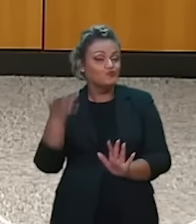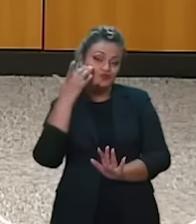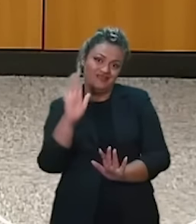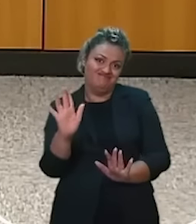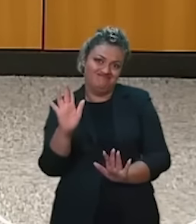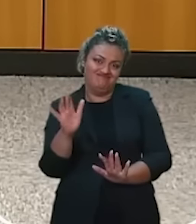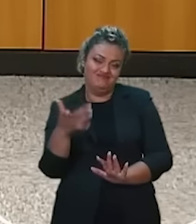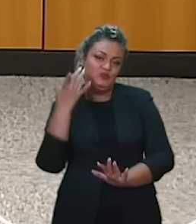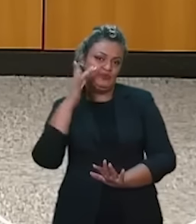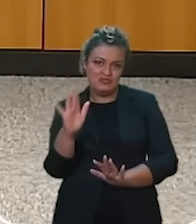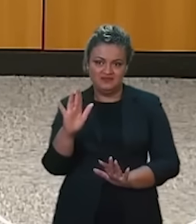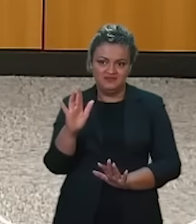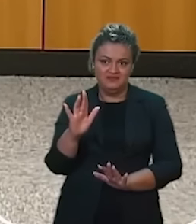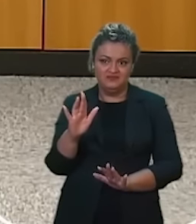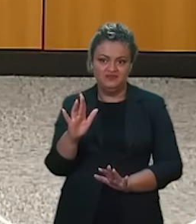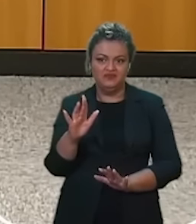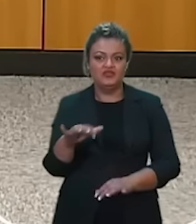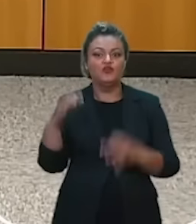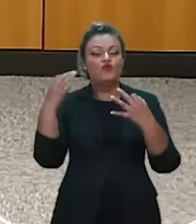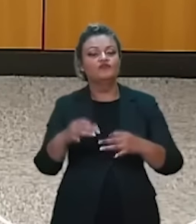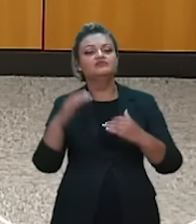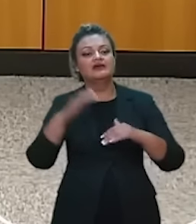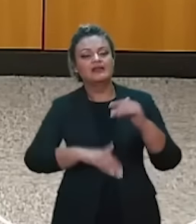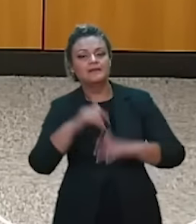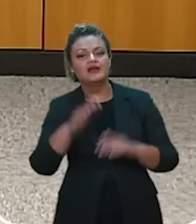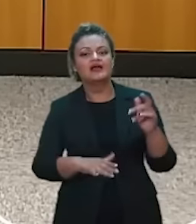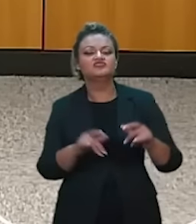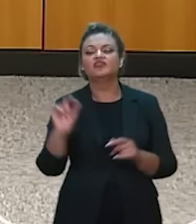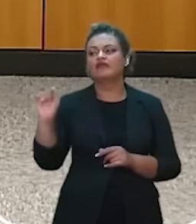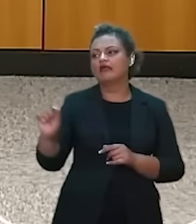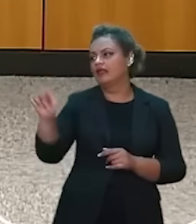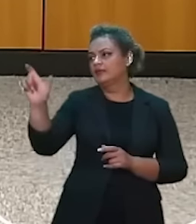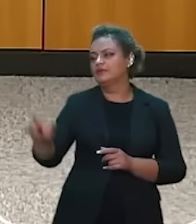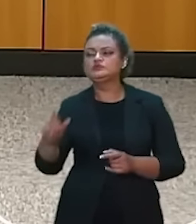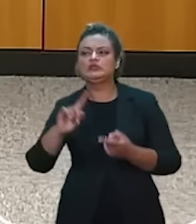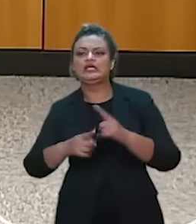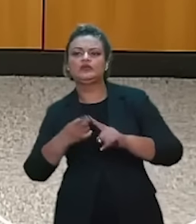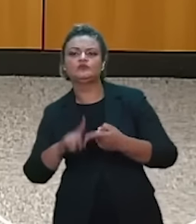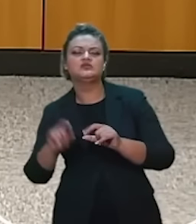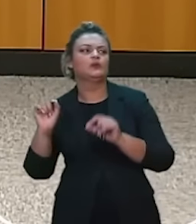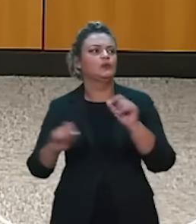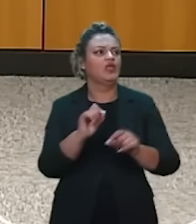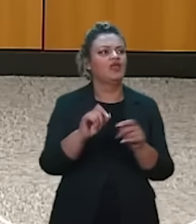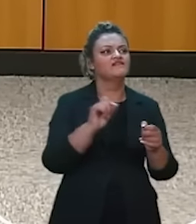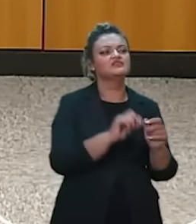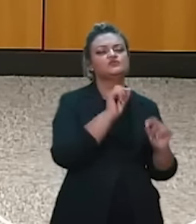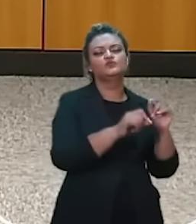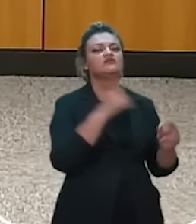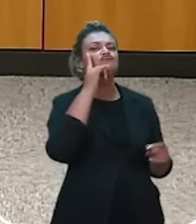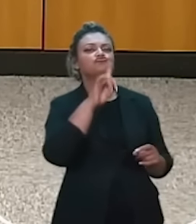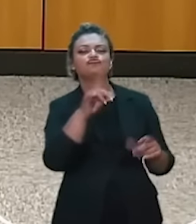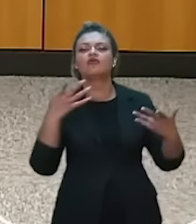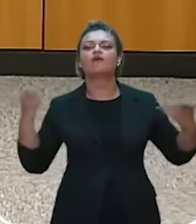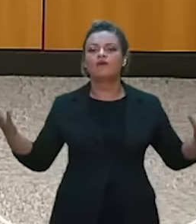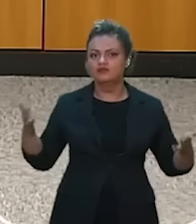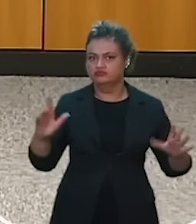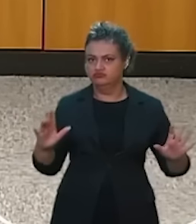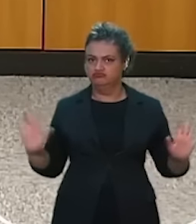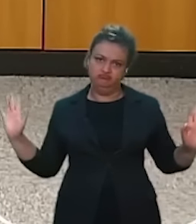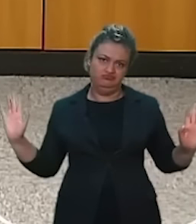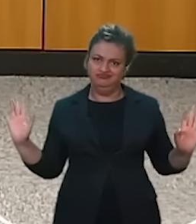confirmar eh concretamente sobre quem está negociando o que que dia e quando será a homologação